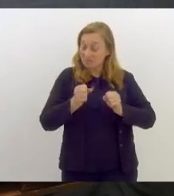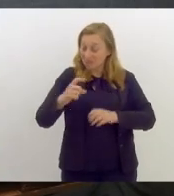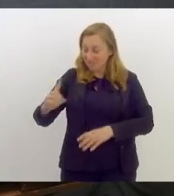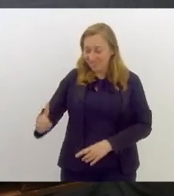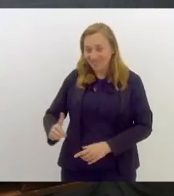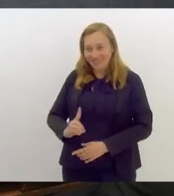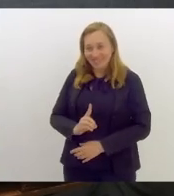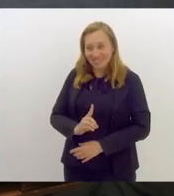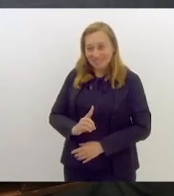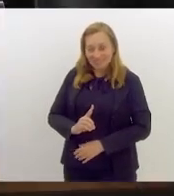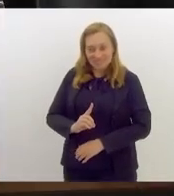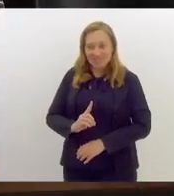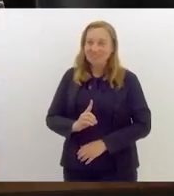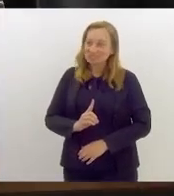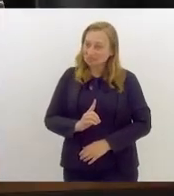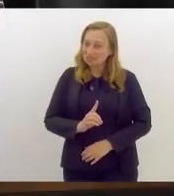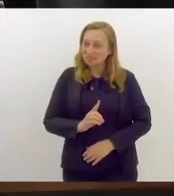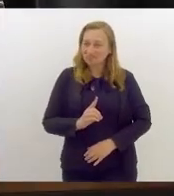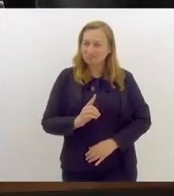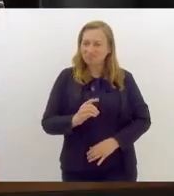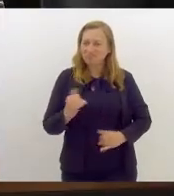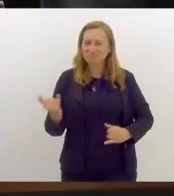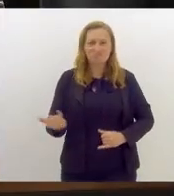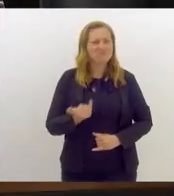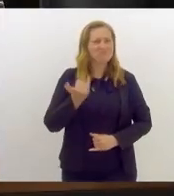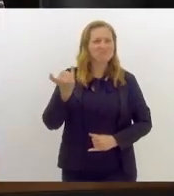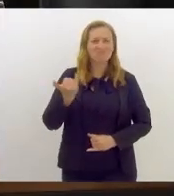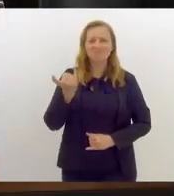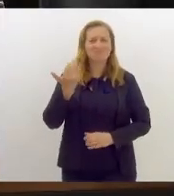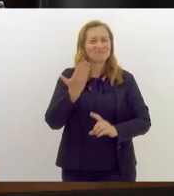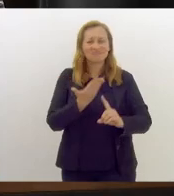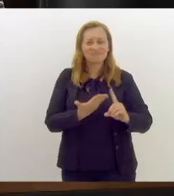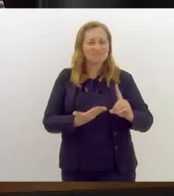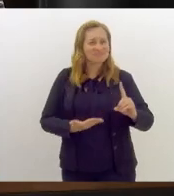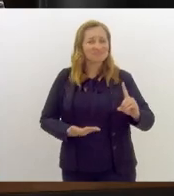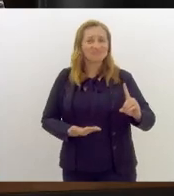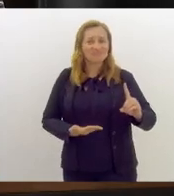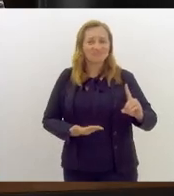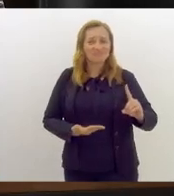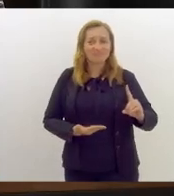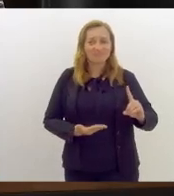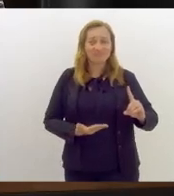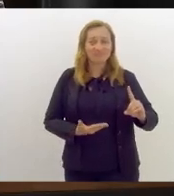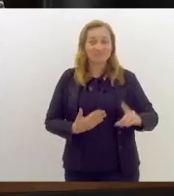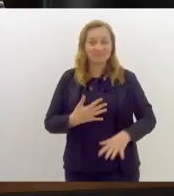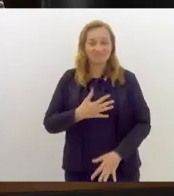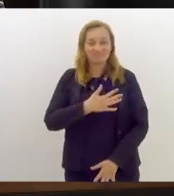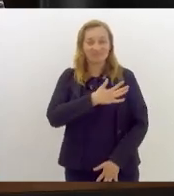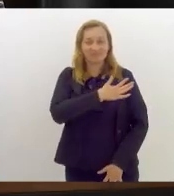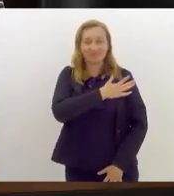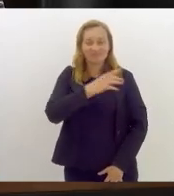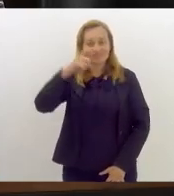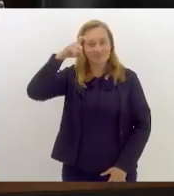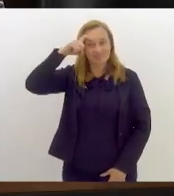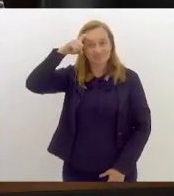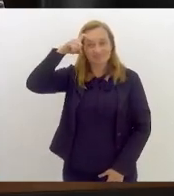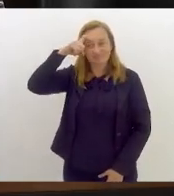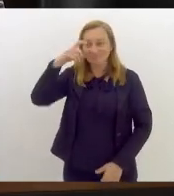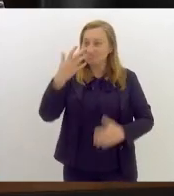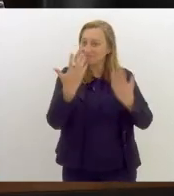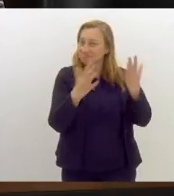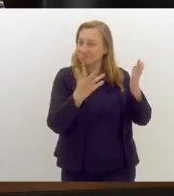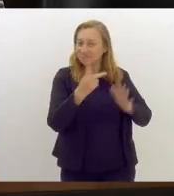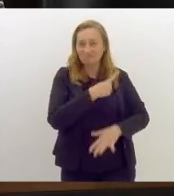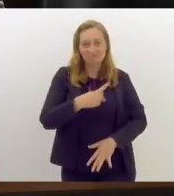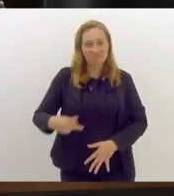presenciando esta importante homenagem ao General Mourão então cumprimento inicialmente o